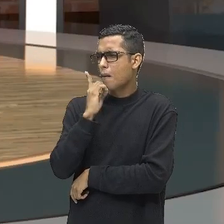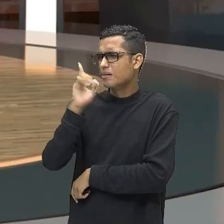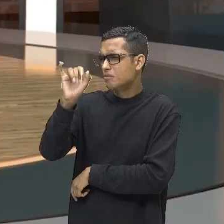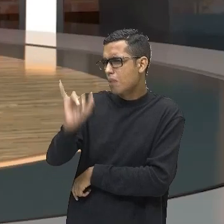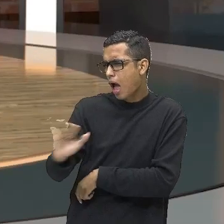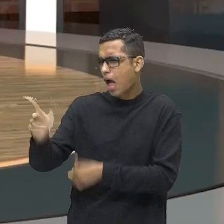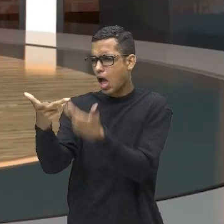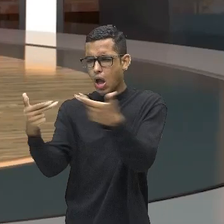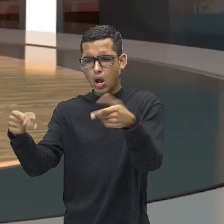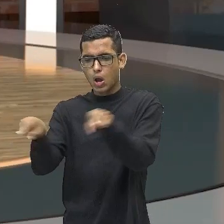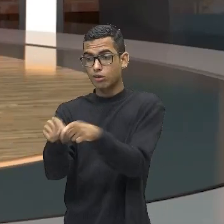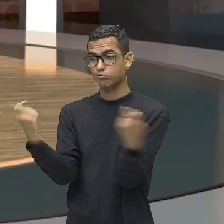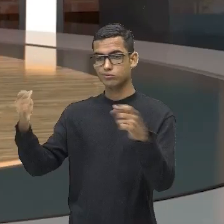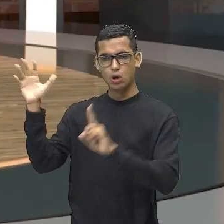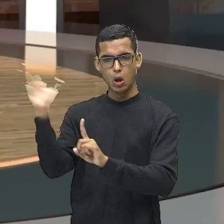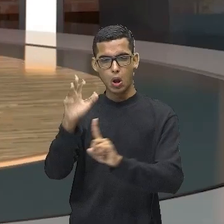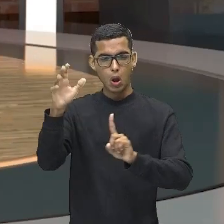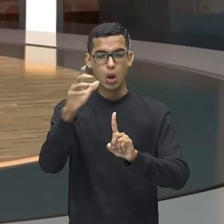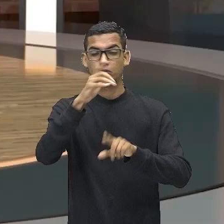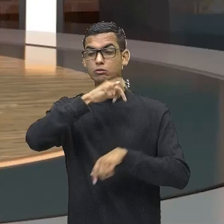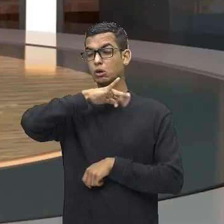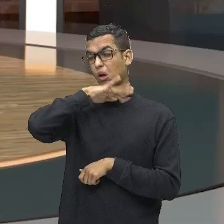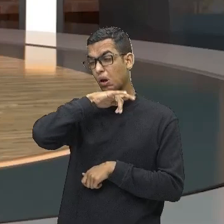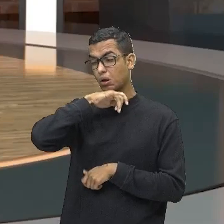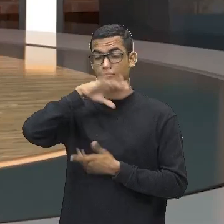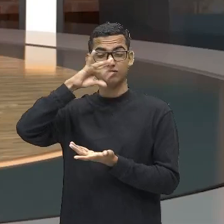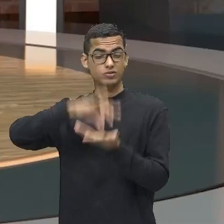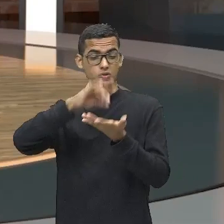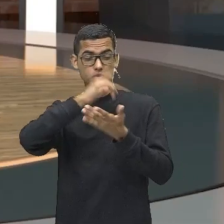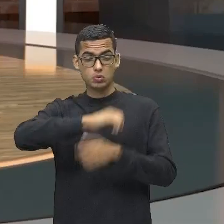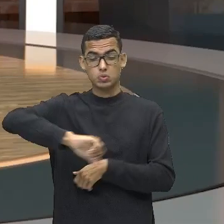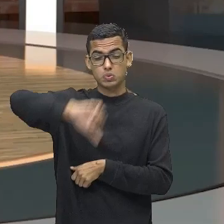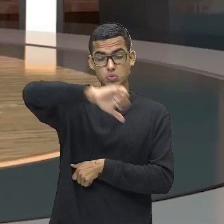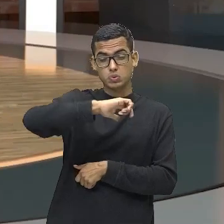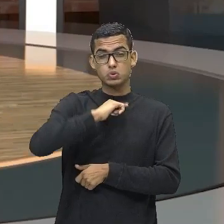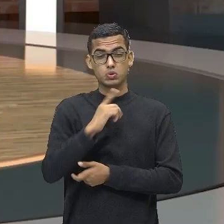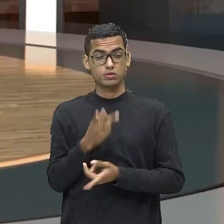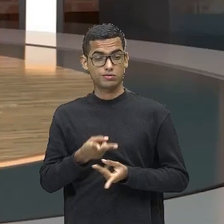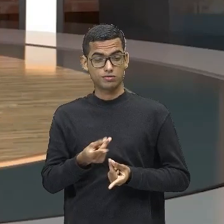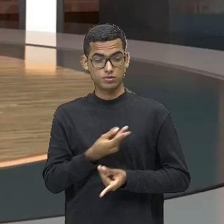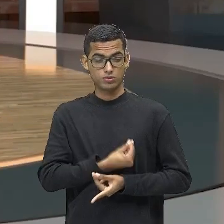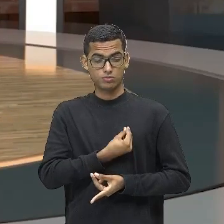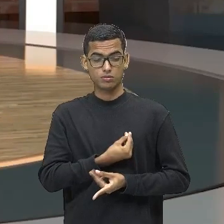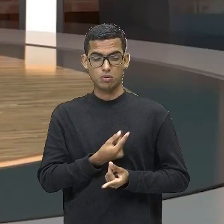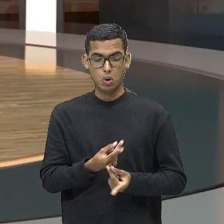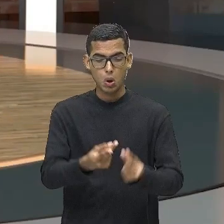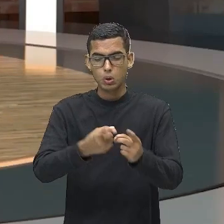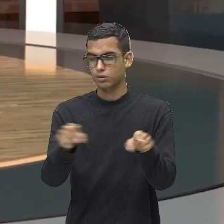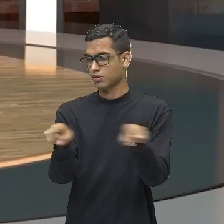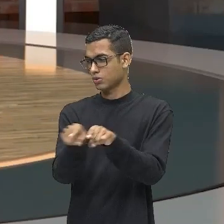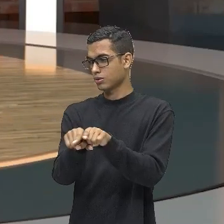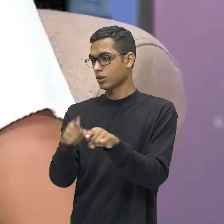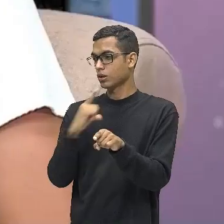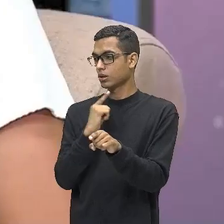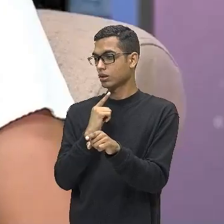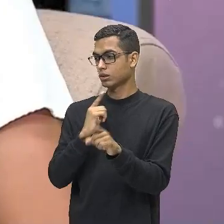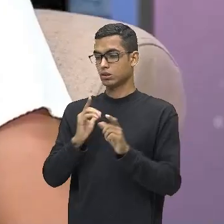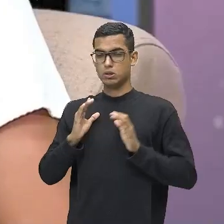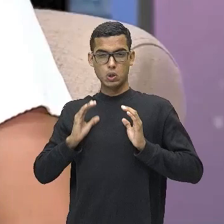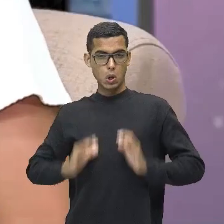ter um impacto negativo e duradouro na formação de valores, de atitudes dos nossos